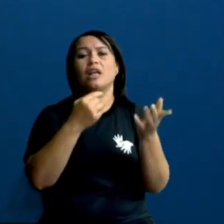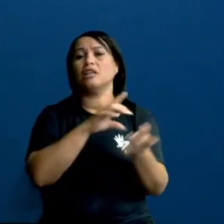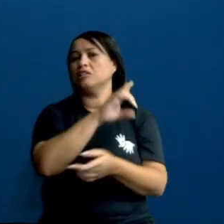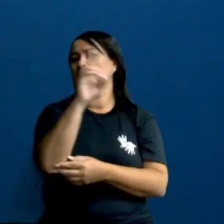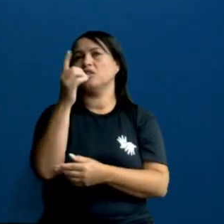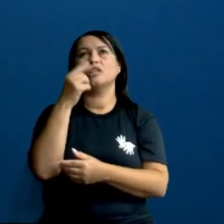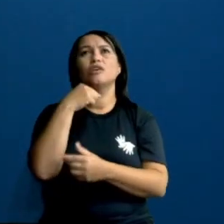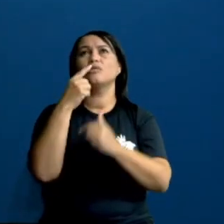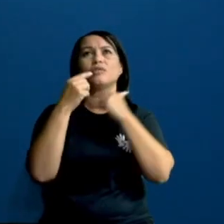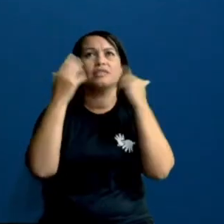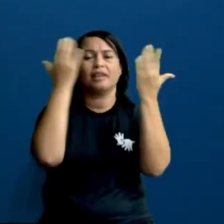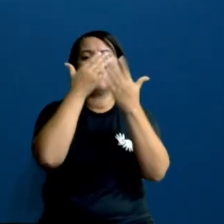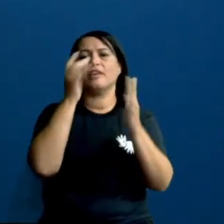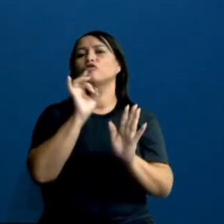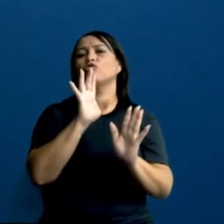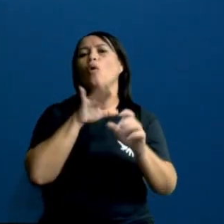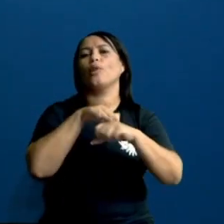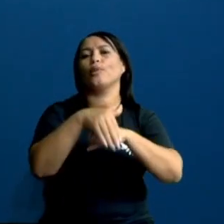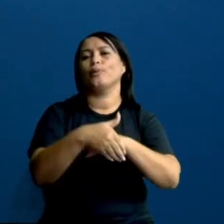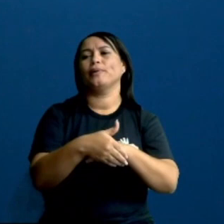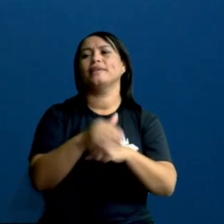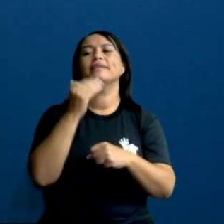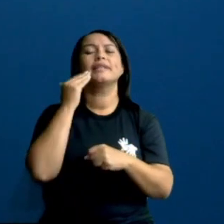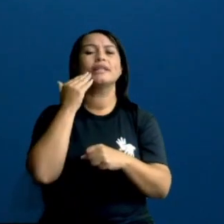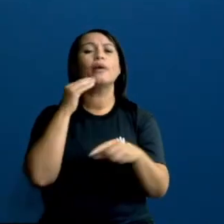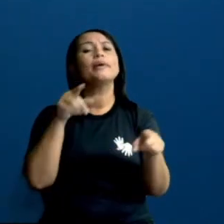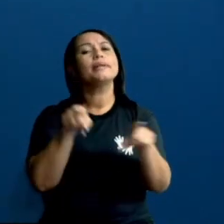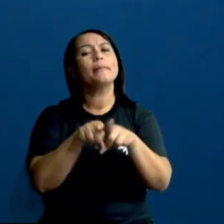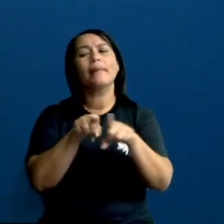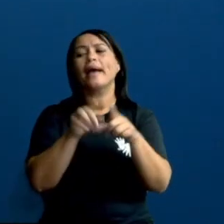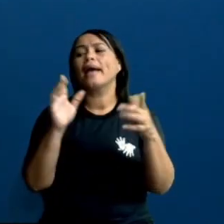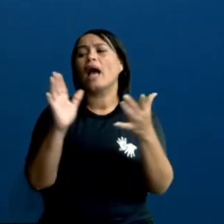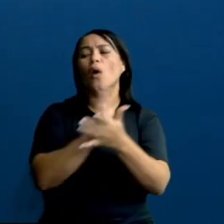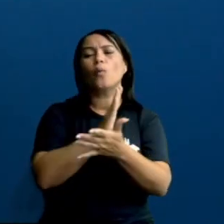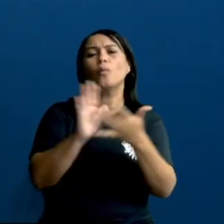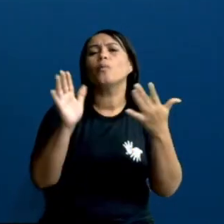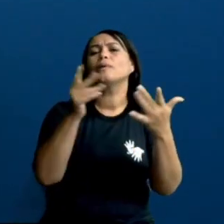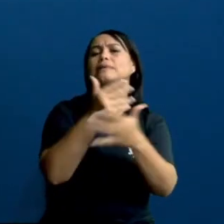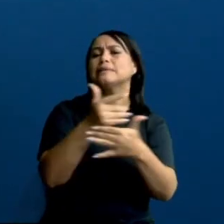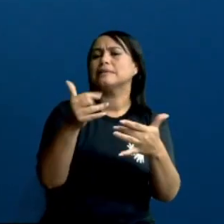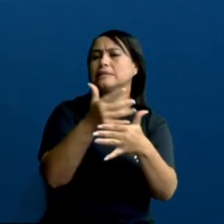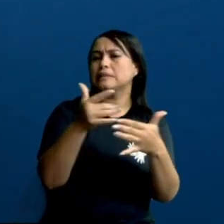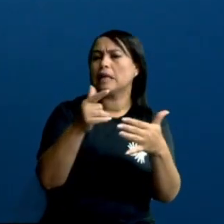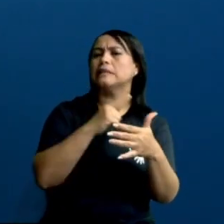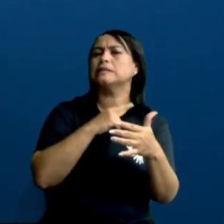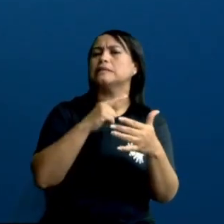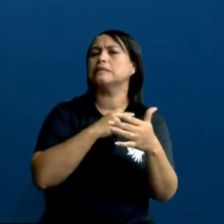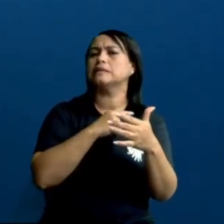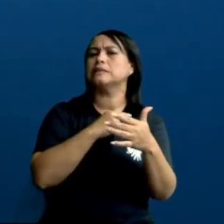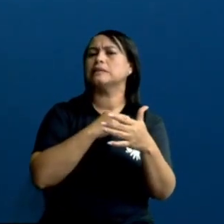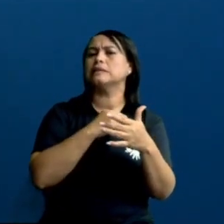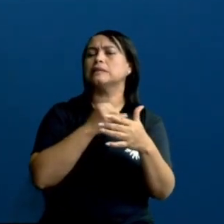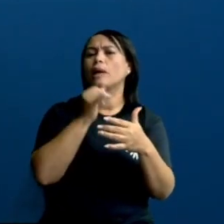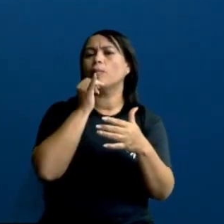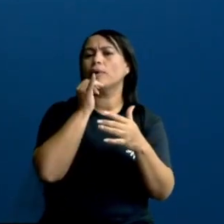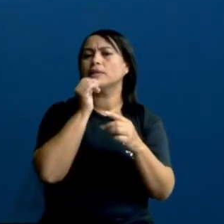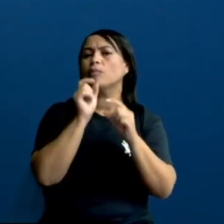durante o dia, apenas à noite. E também algumas cidades que são muito iluminadas, que tem